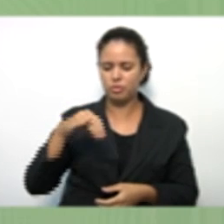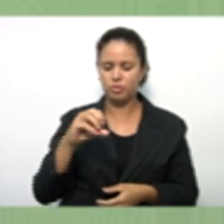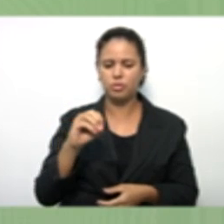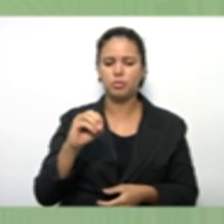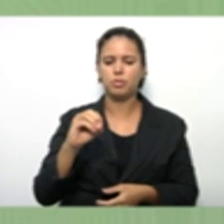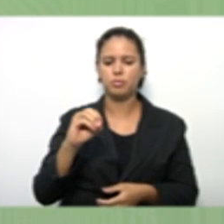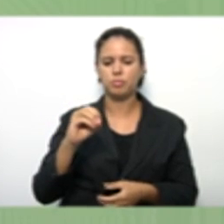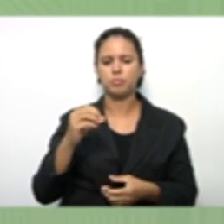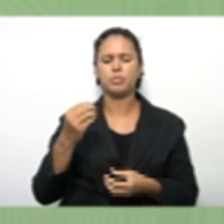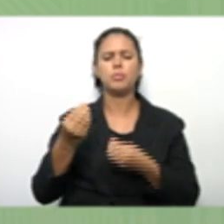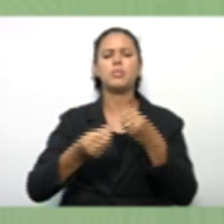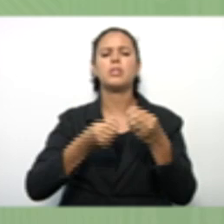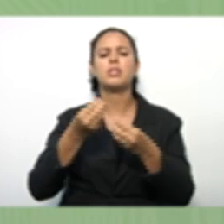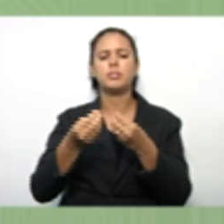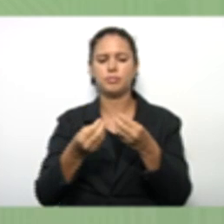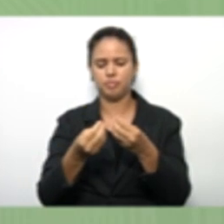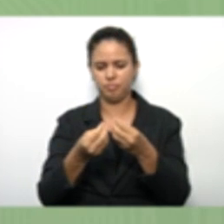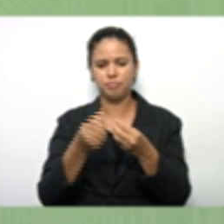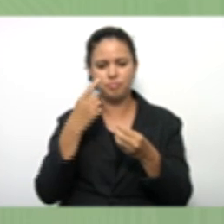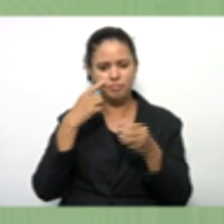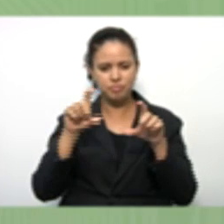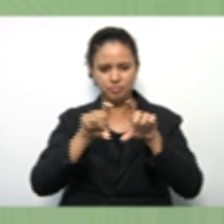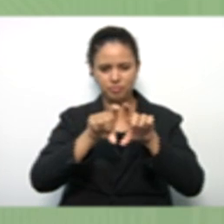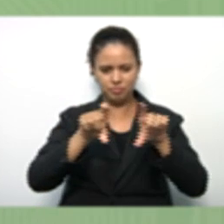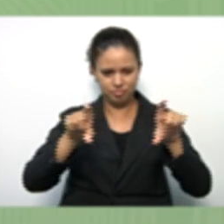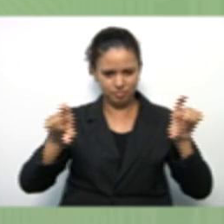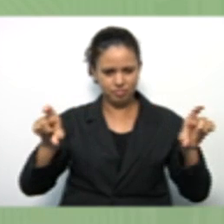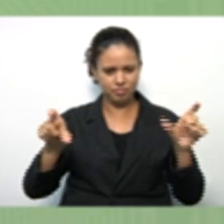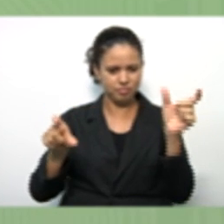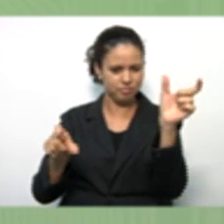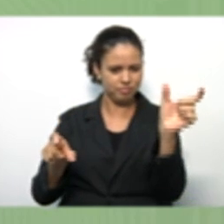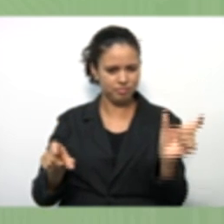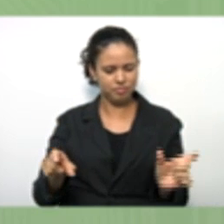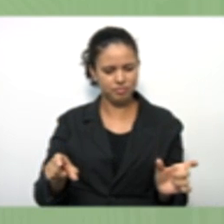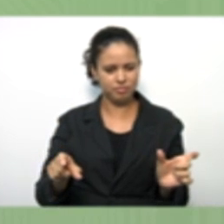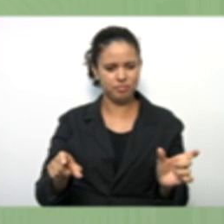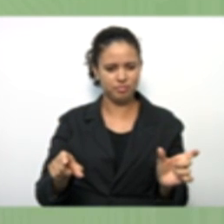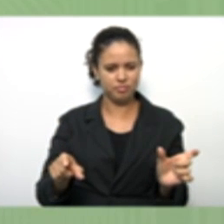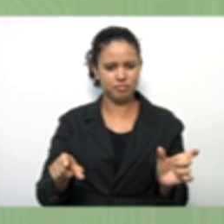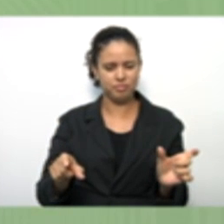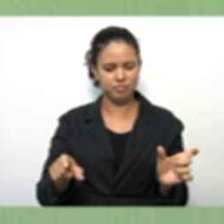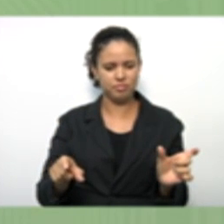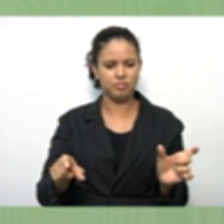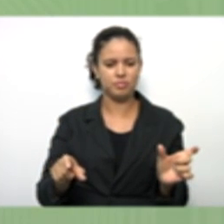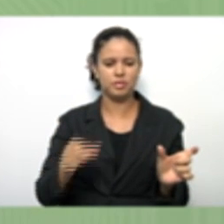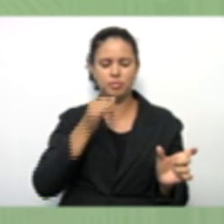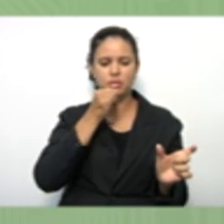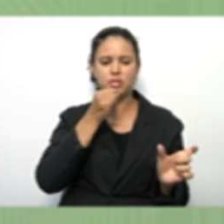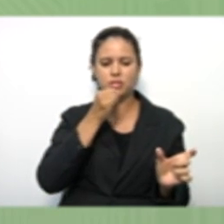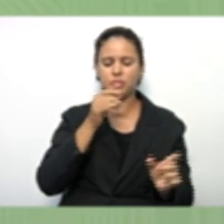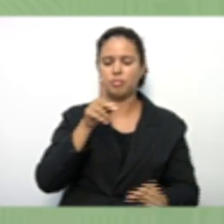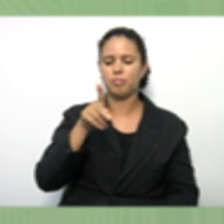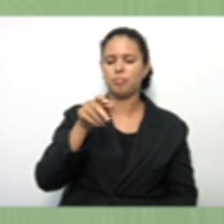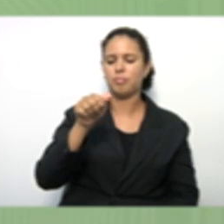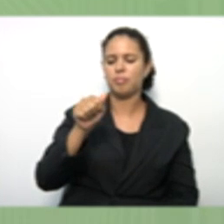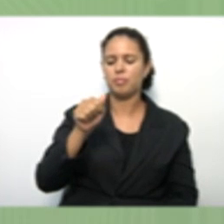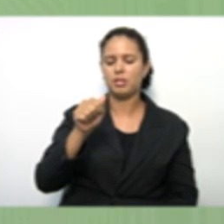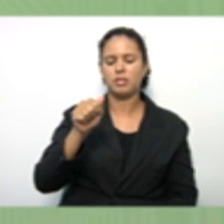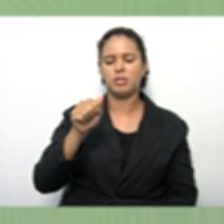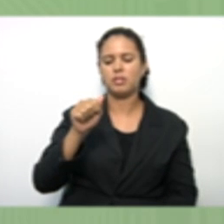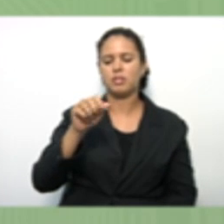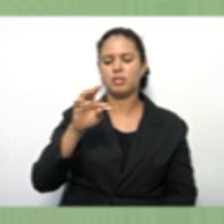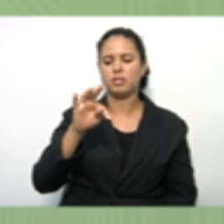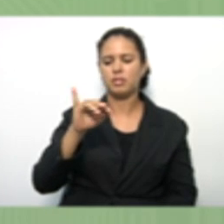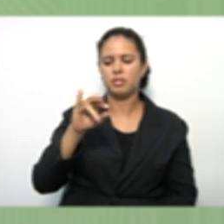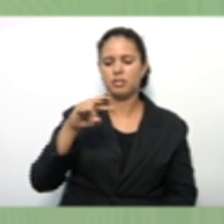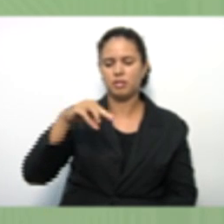temos lá, quando nós temos o patrimônio líquido é igual a ativo, que são os bens e